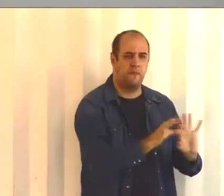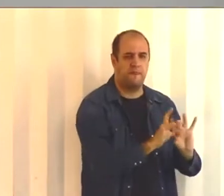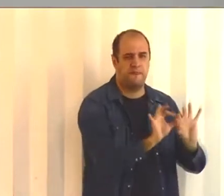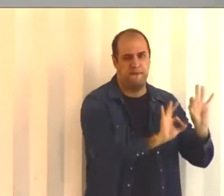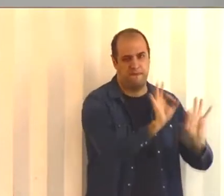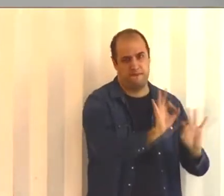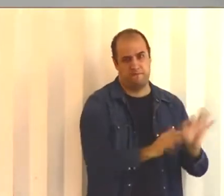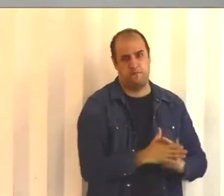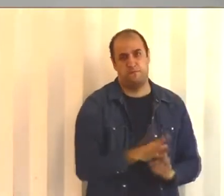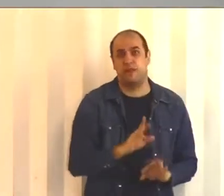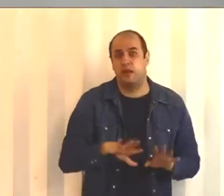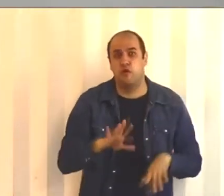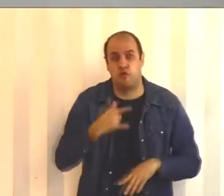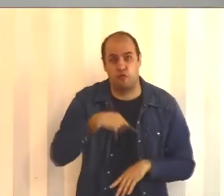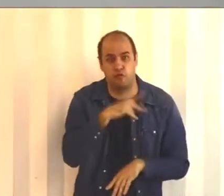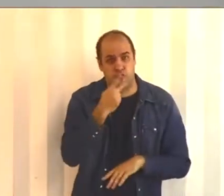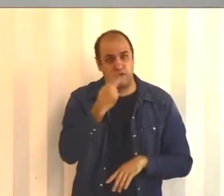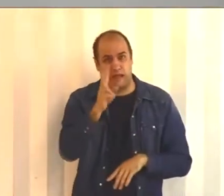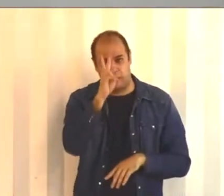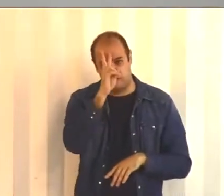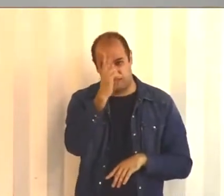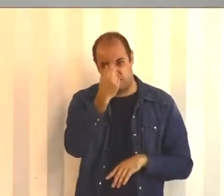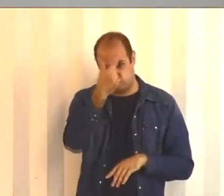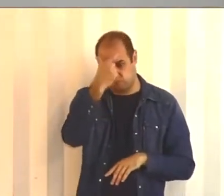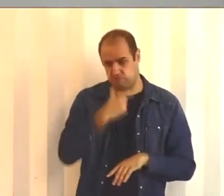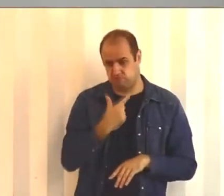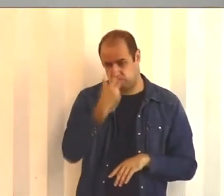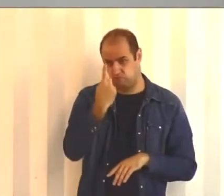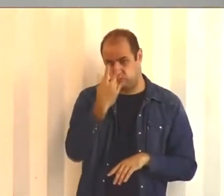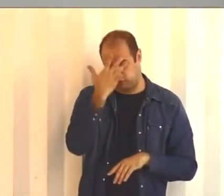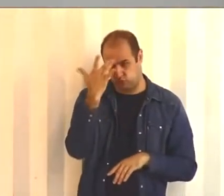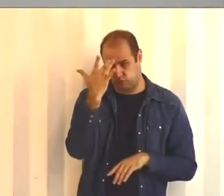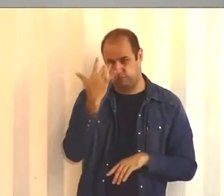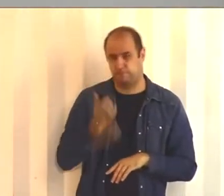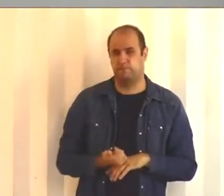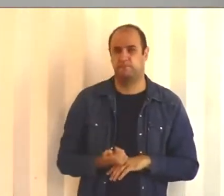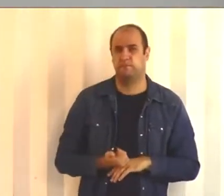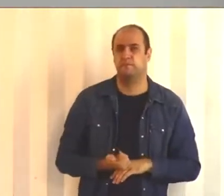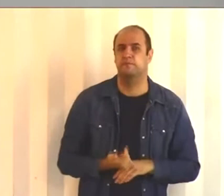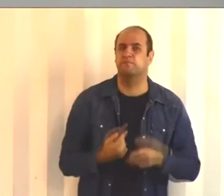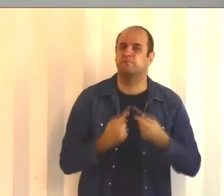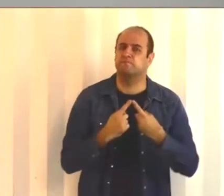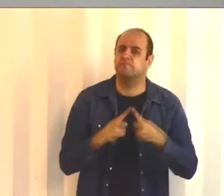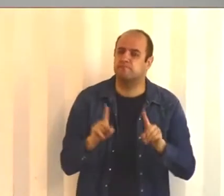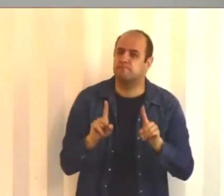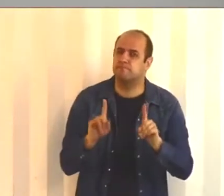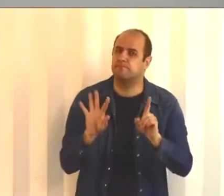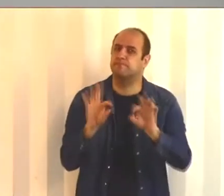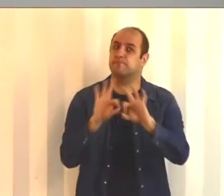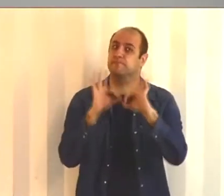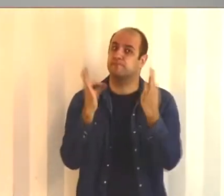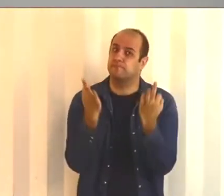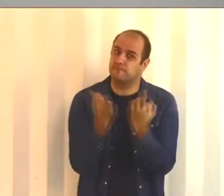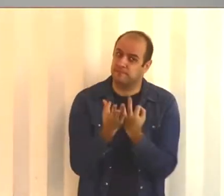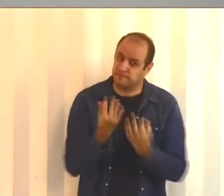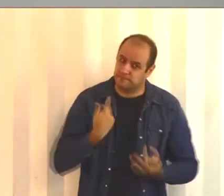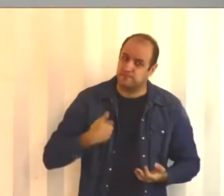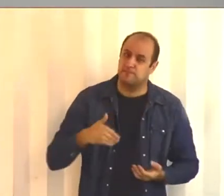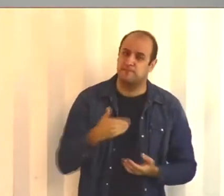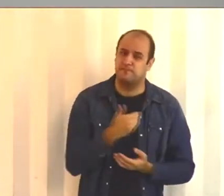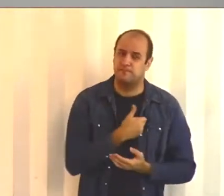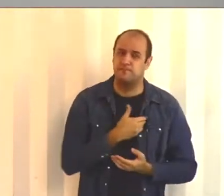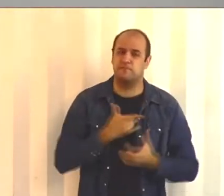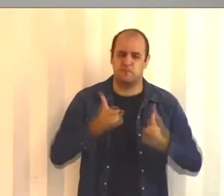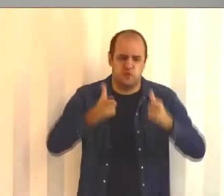conversão, normalmente a gente fala da pessoa, de uma pessoa só, do ser humano em si. Mas nossas famílias são lugar de Deus